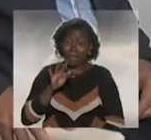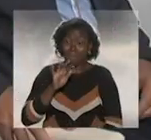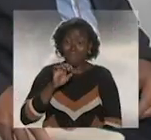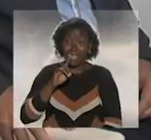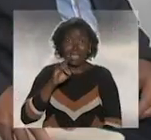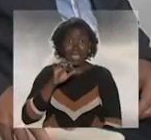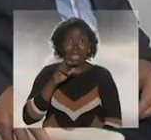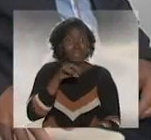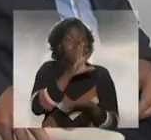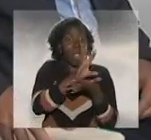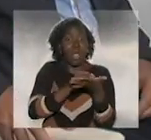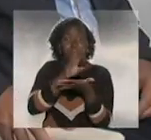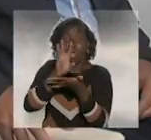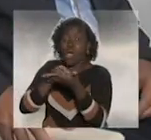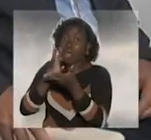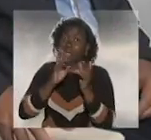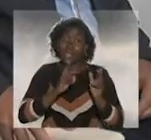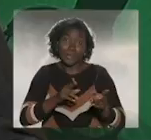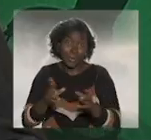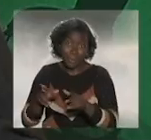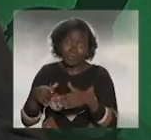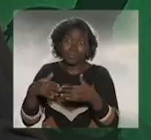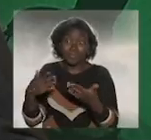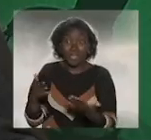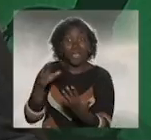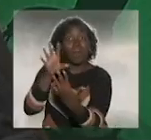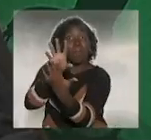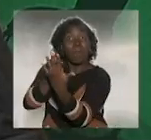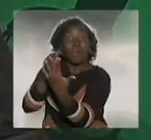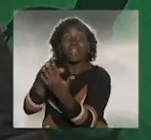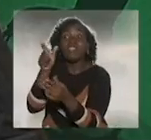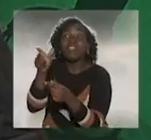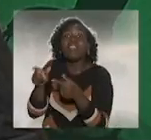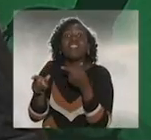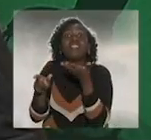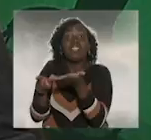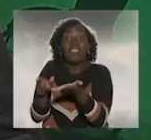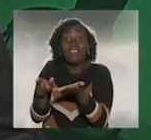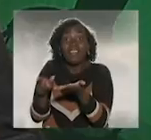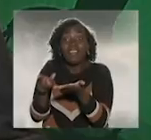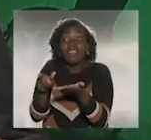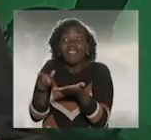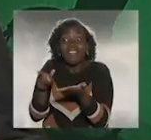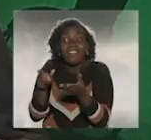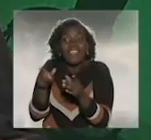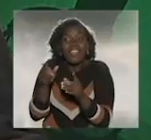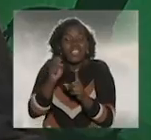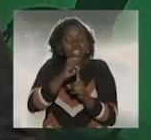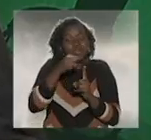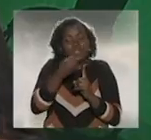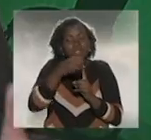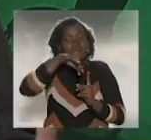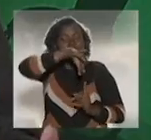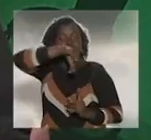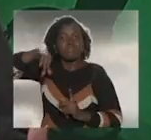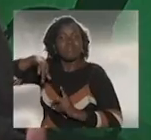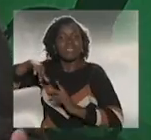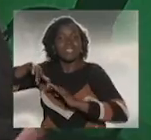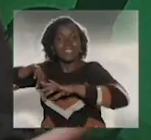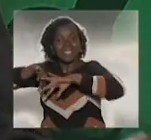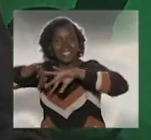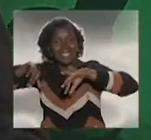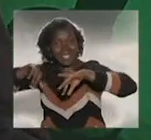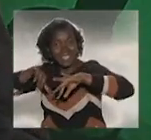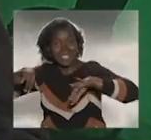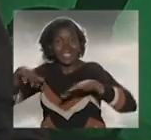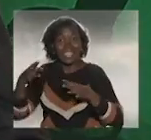federações repetem o modelo. E como o modelo é como se fosse fora da sociedade, um mundo à parte, falar